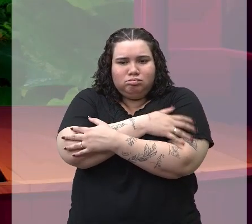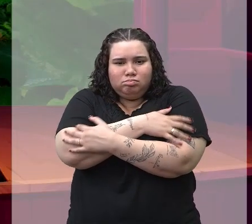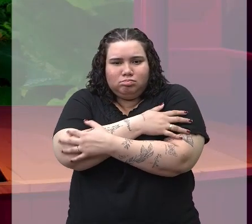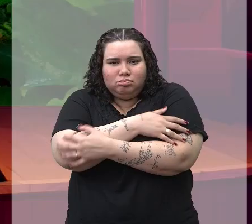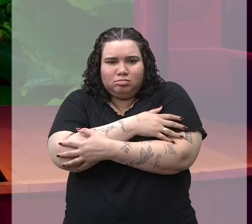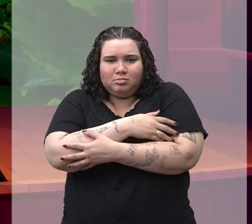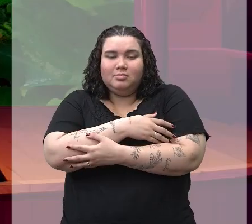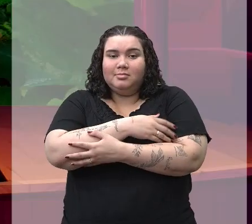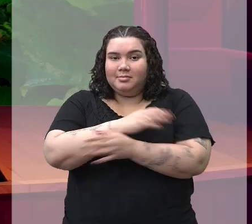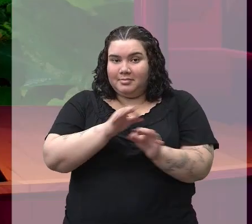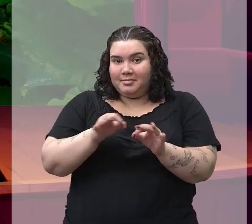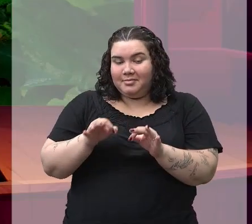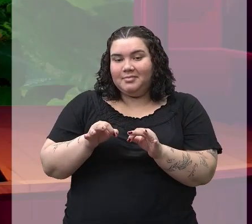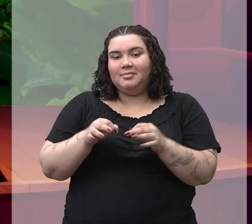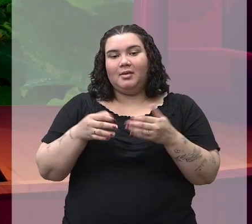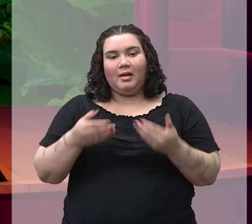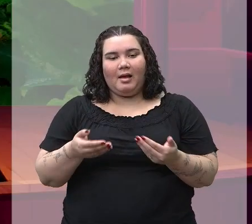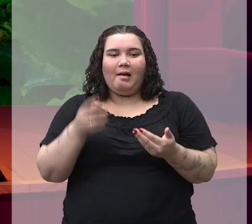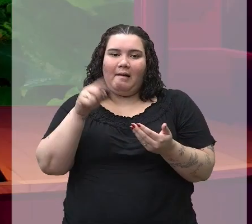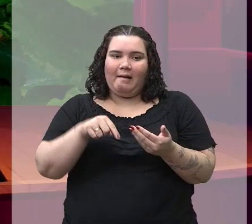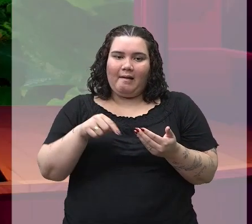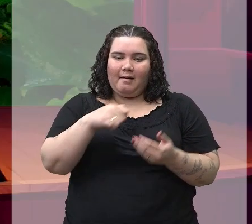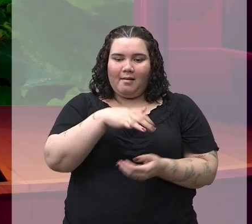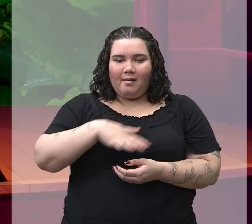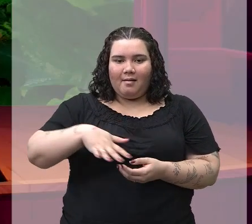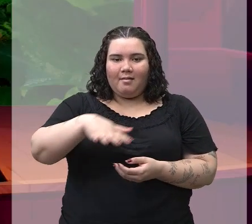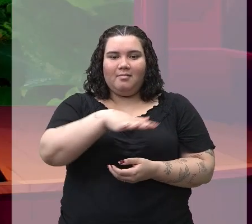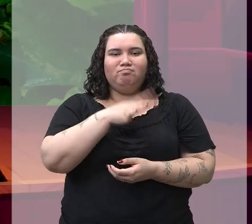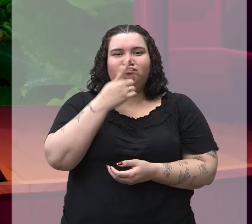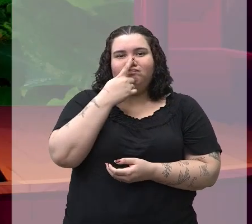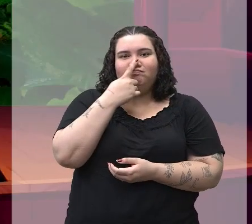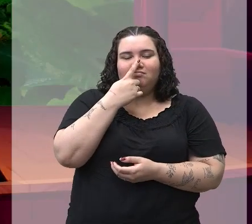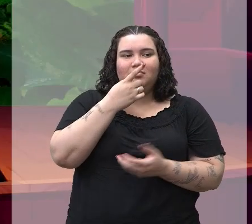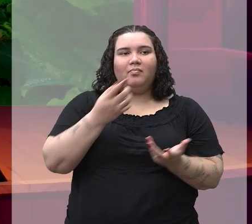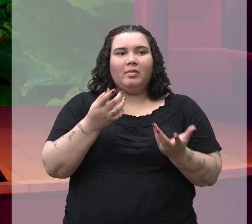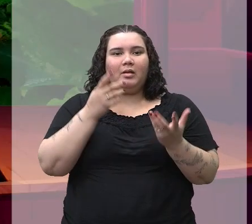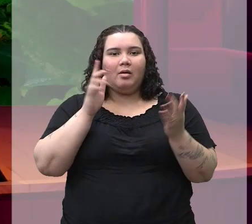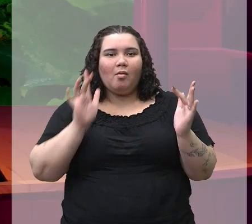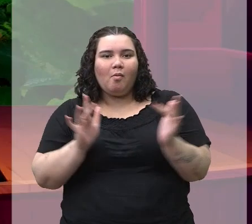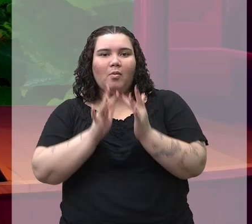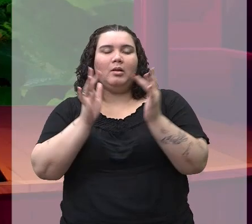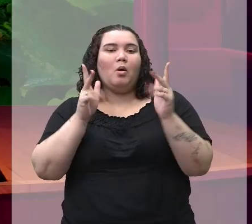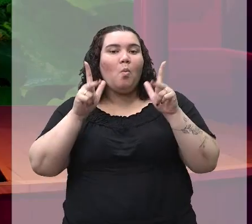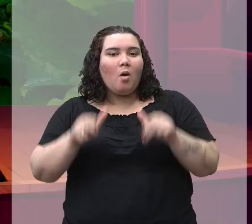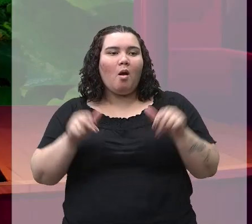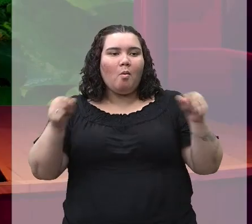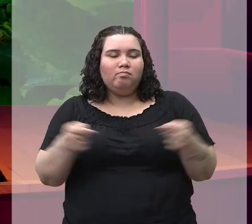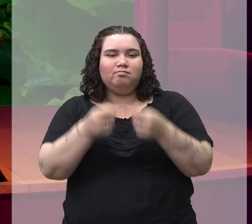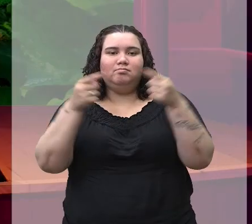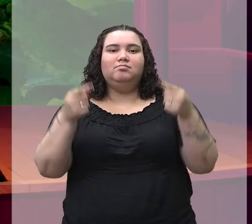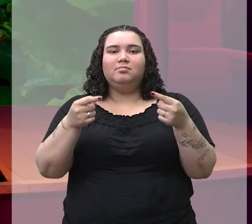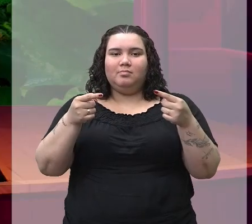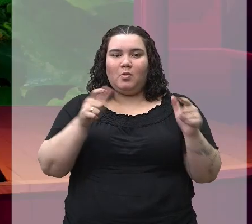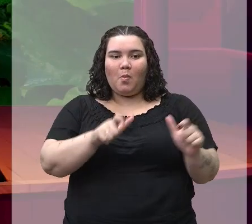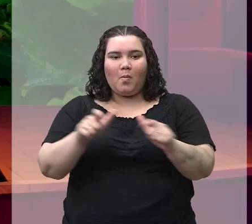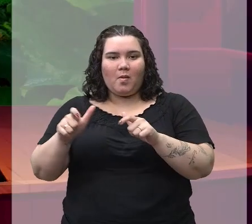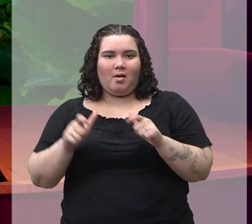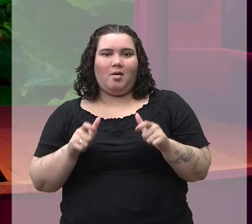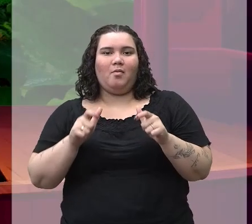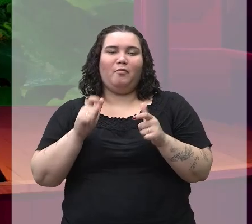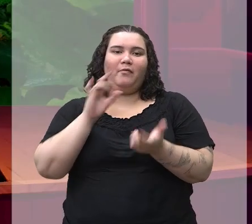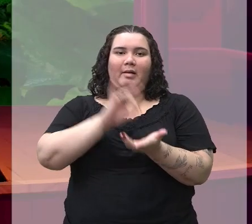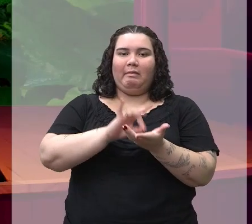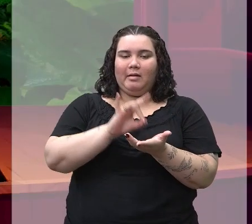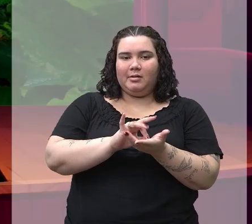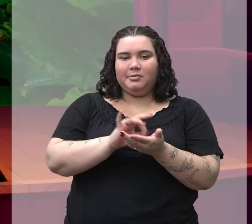úmido, justamente para trazer essa ambientação. Então, o cenário é um elemento essencial para criar a ambientação na